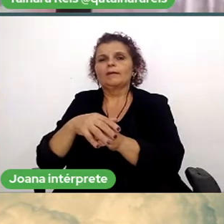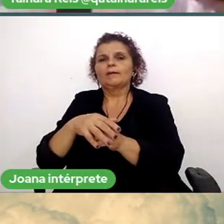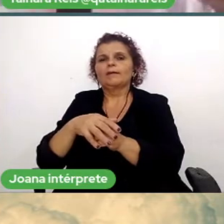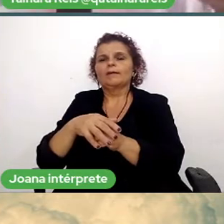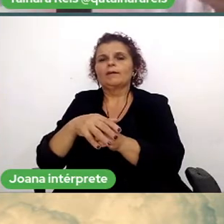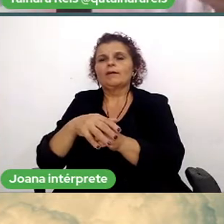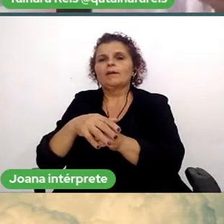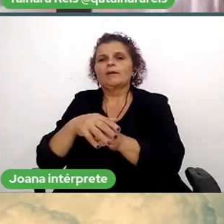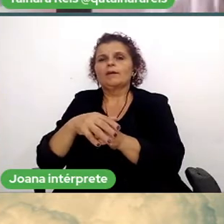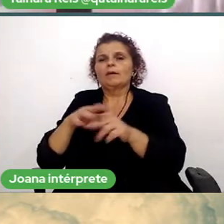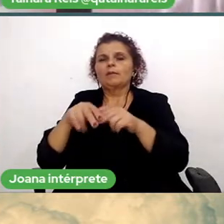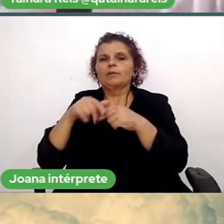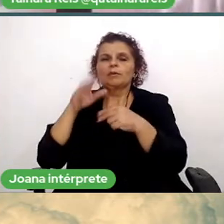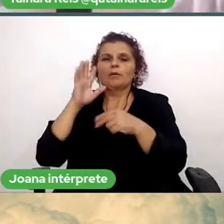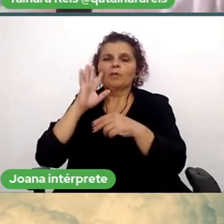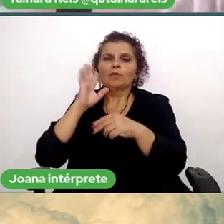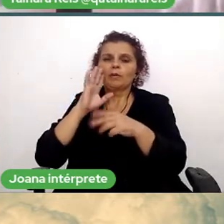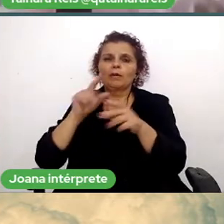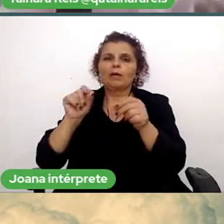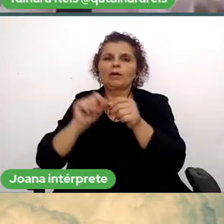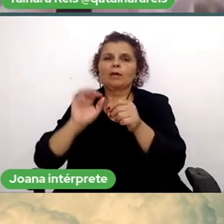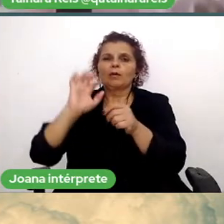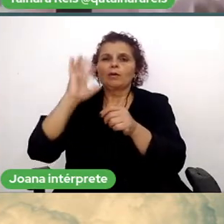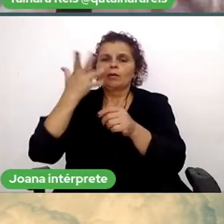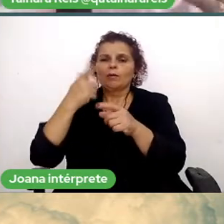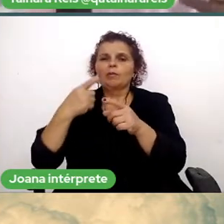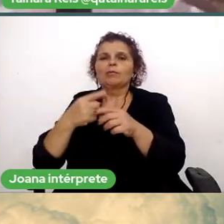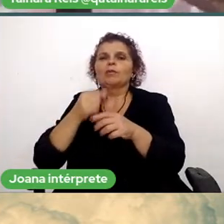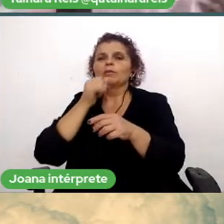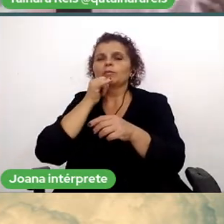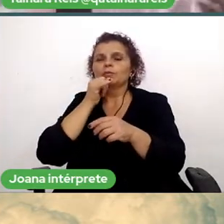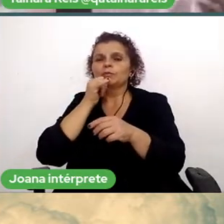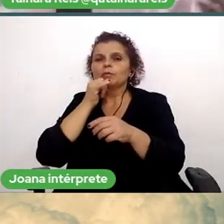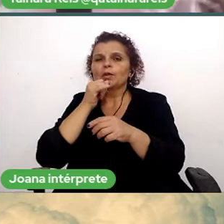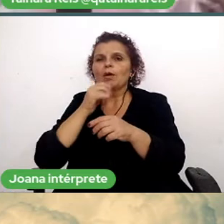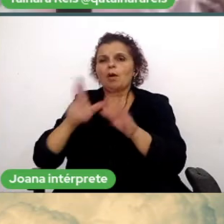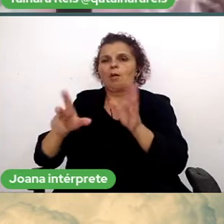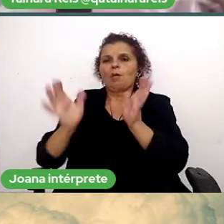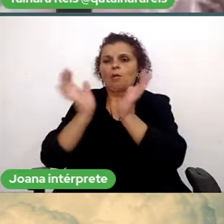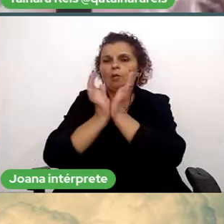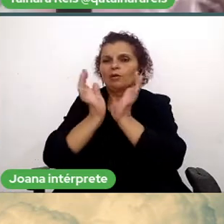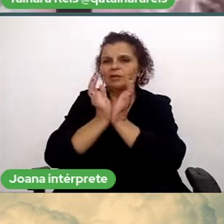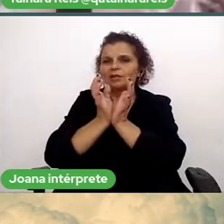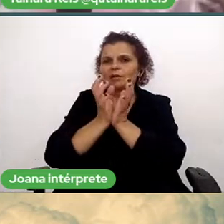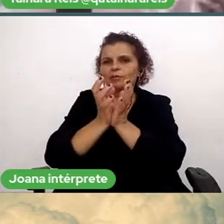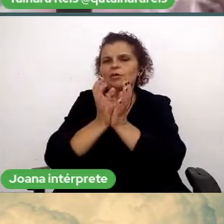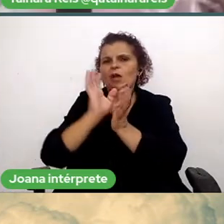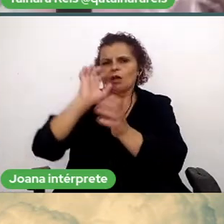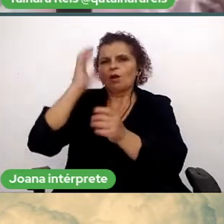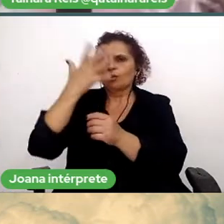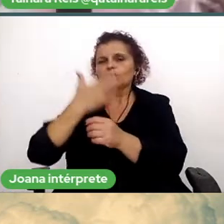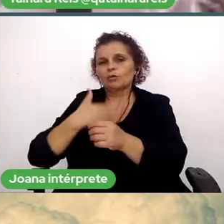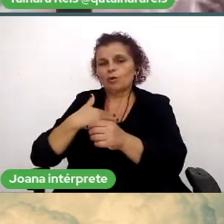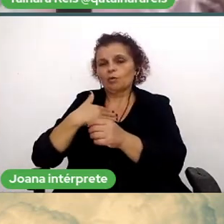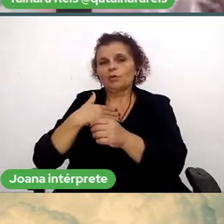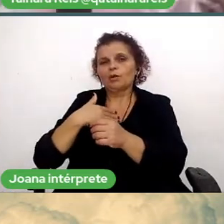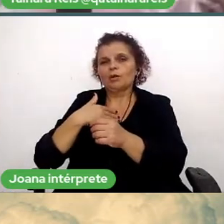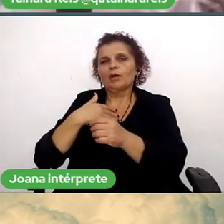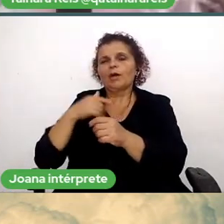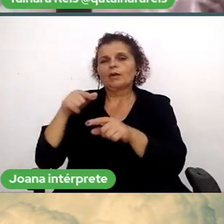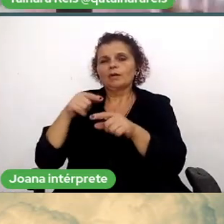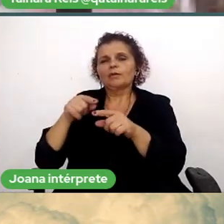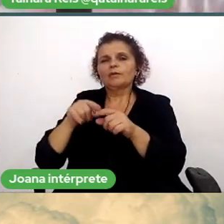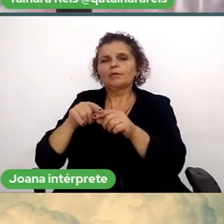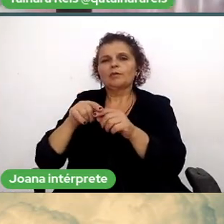muito legal quando acontece de o seu próprio time, já me aconteceu várias vezes, principalmente aqui na TOTVS, é uma coisa que foi